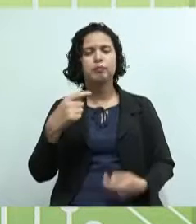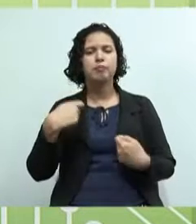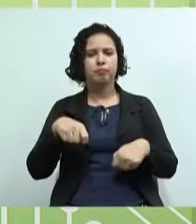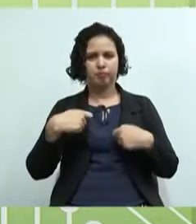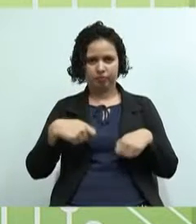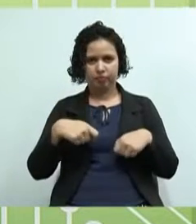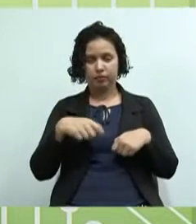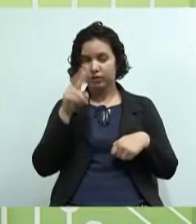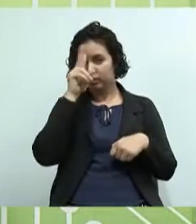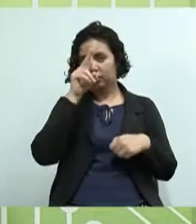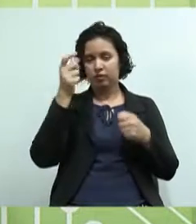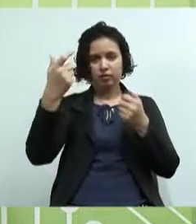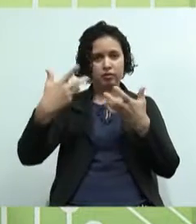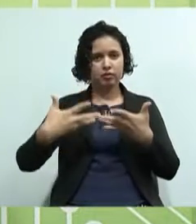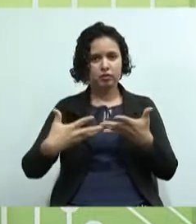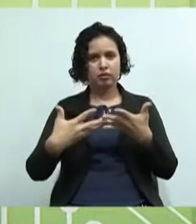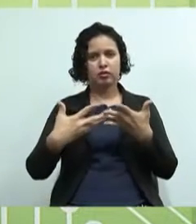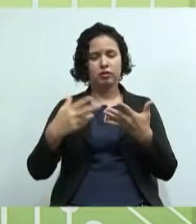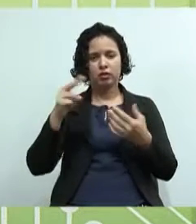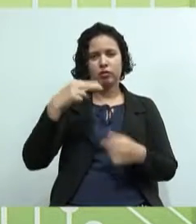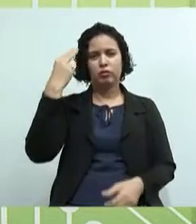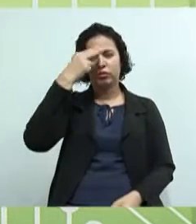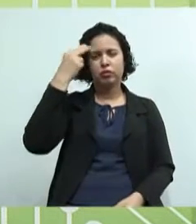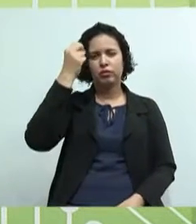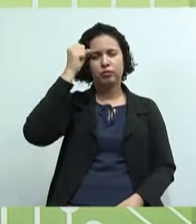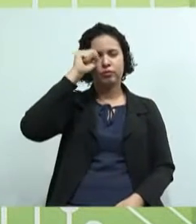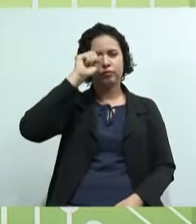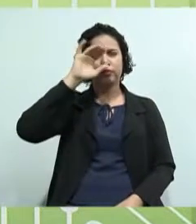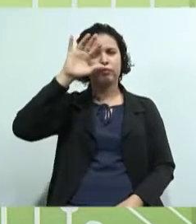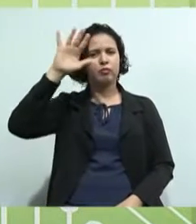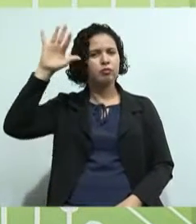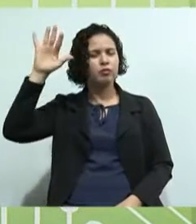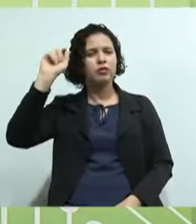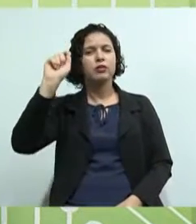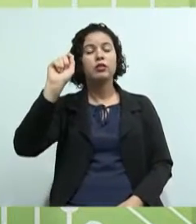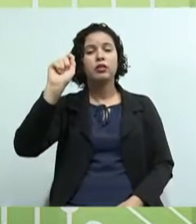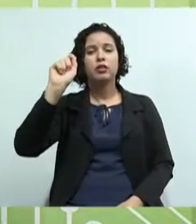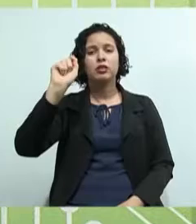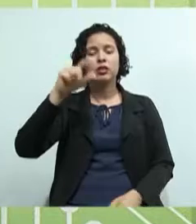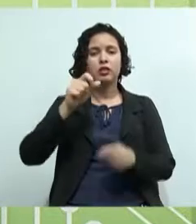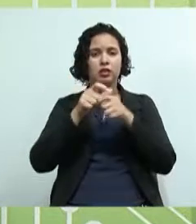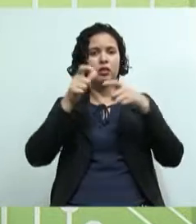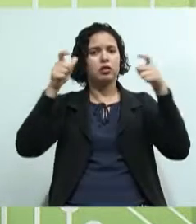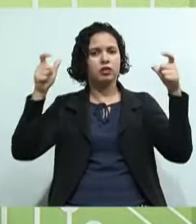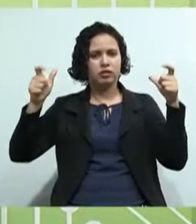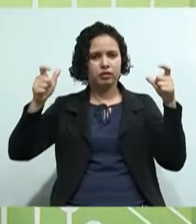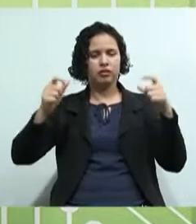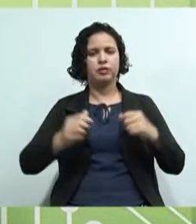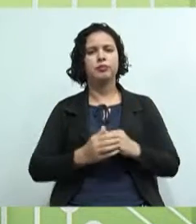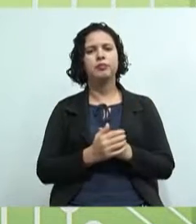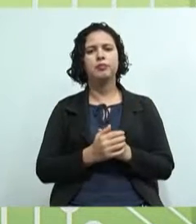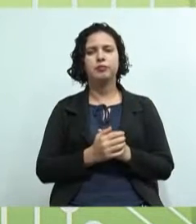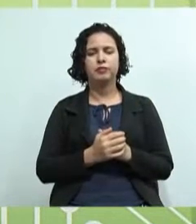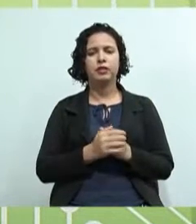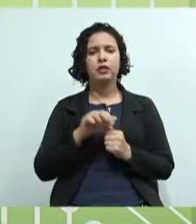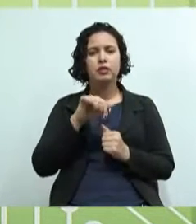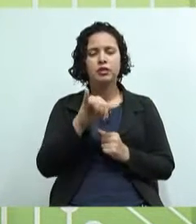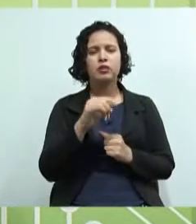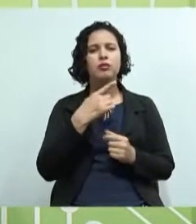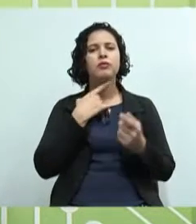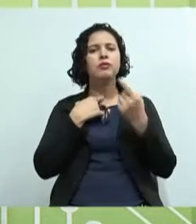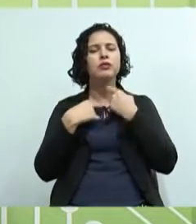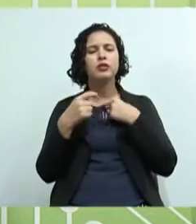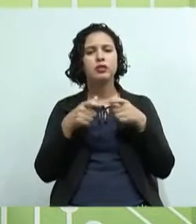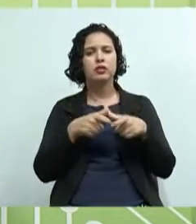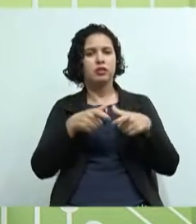início? Se for para sonhar, que sonhe grande, porque sonhar pequeno dá o mesmo trabalho. E se você não fizer isso, se você não tiver vontade